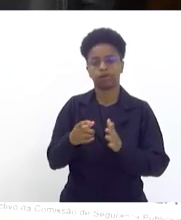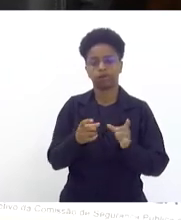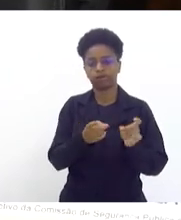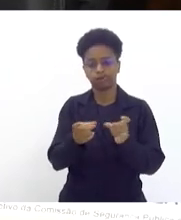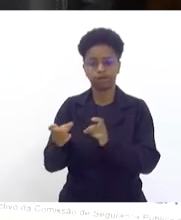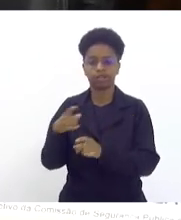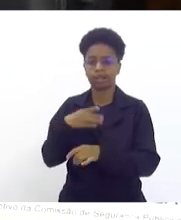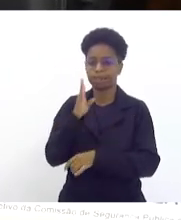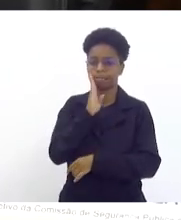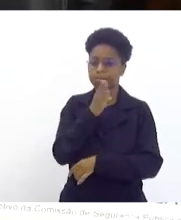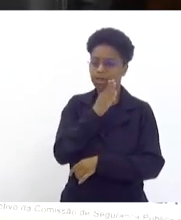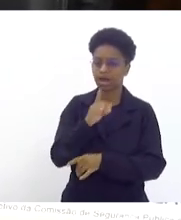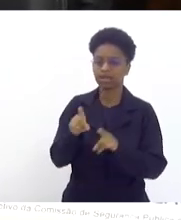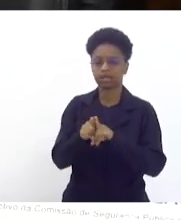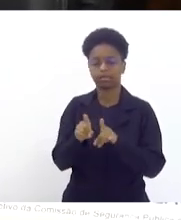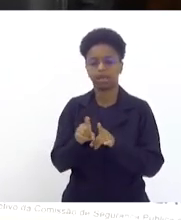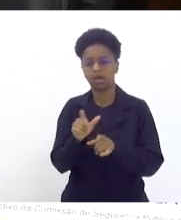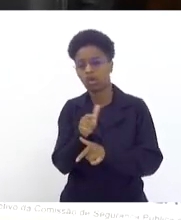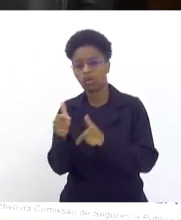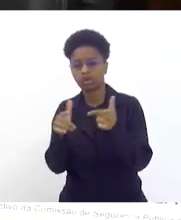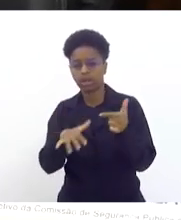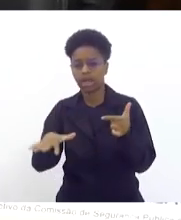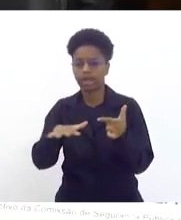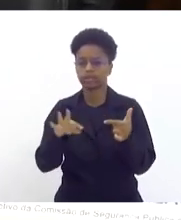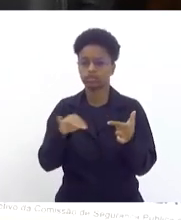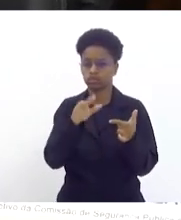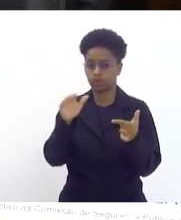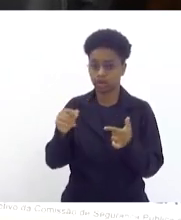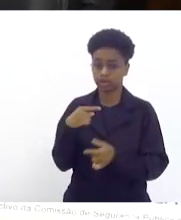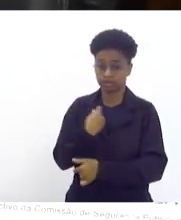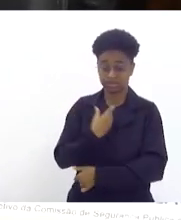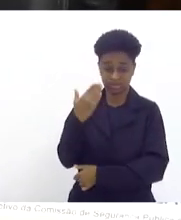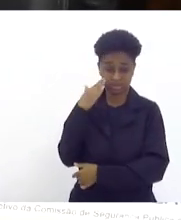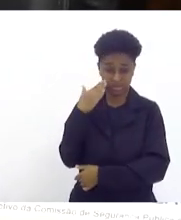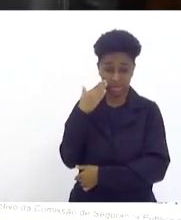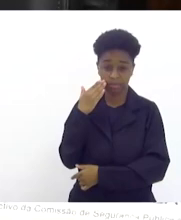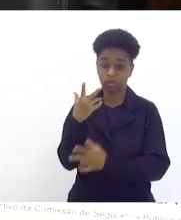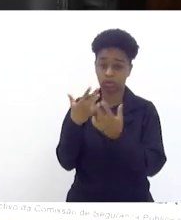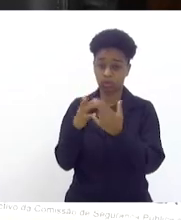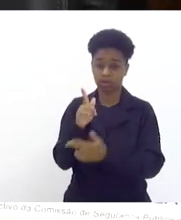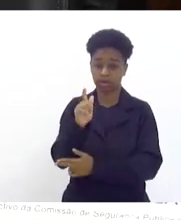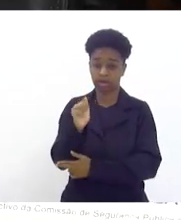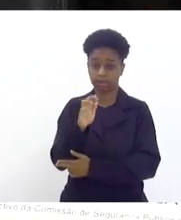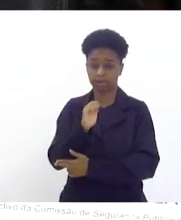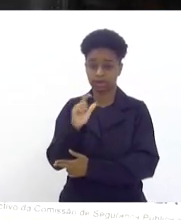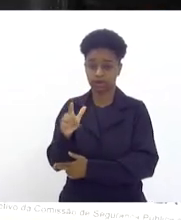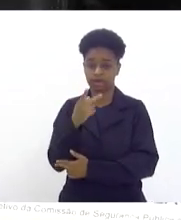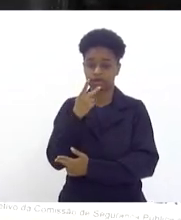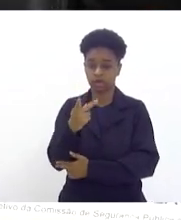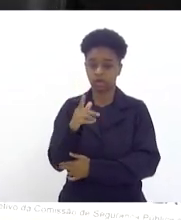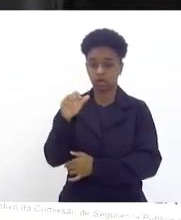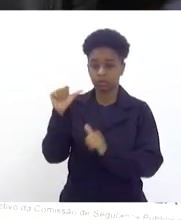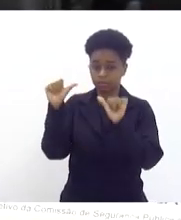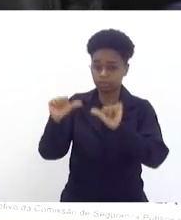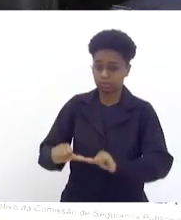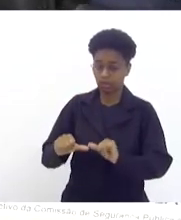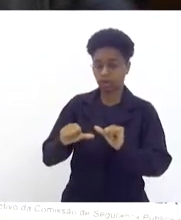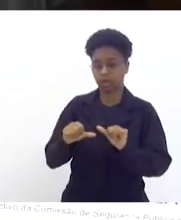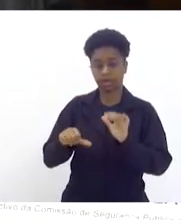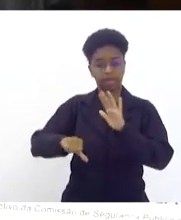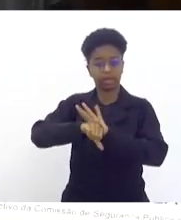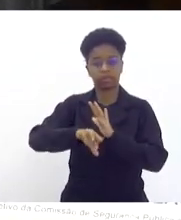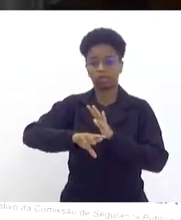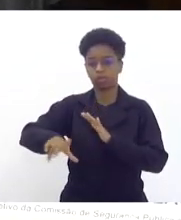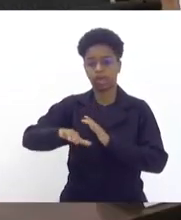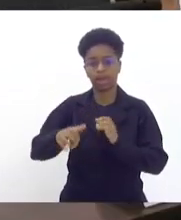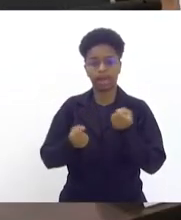bares de muitas áreas na Tijuca e a gente sabe como dr Gabriel falou aqui o crime principal não é só o roubo de carro não